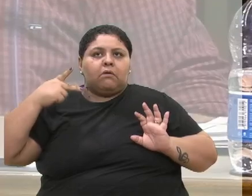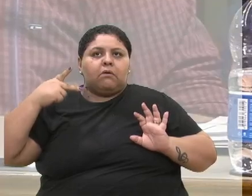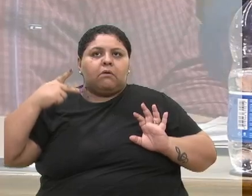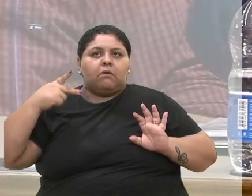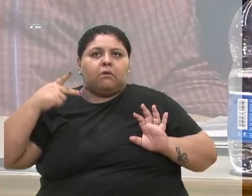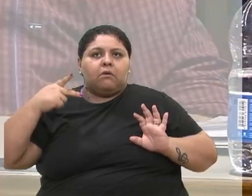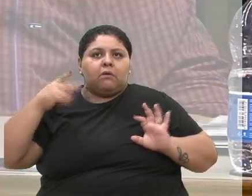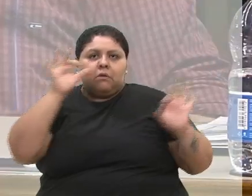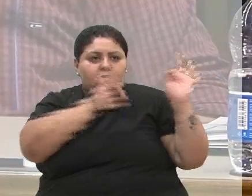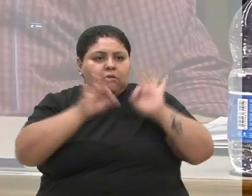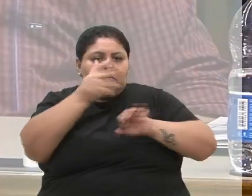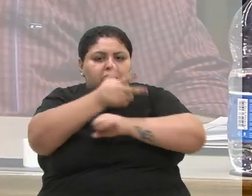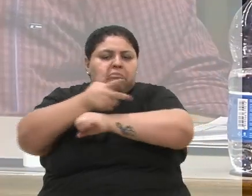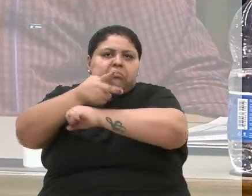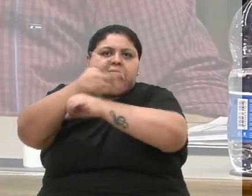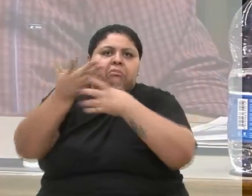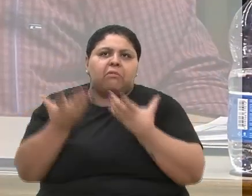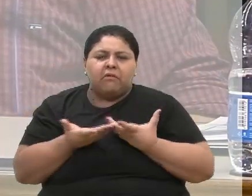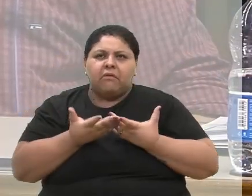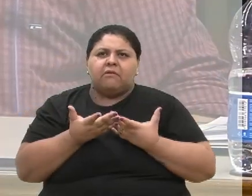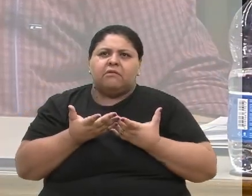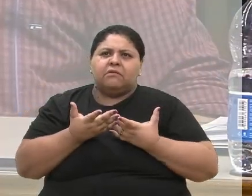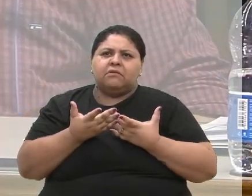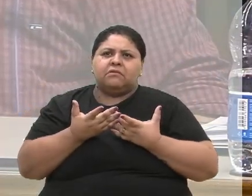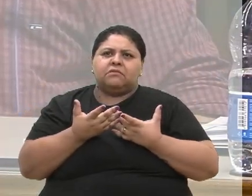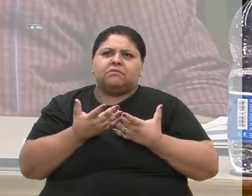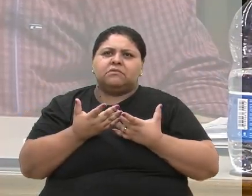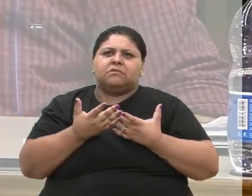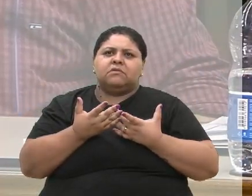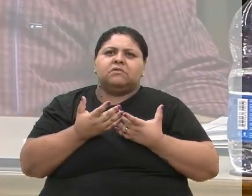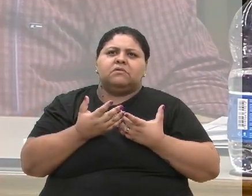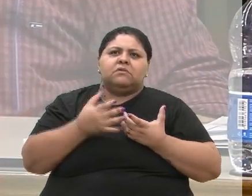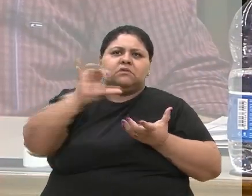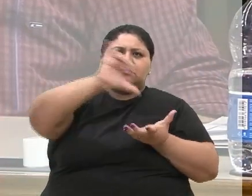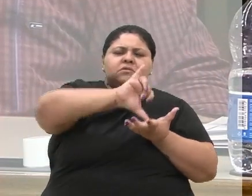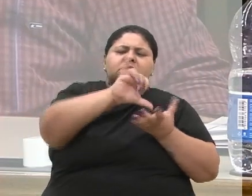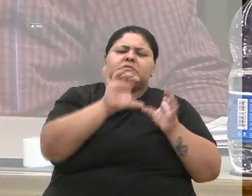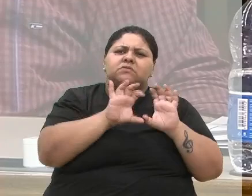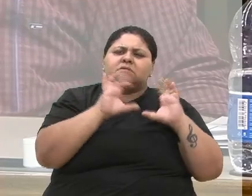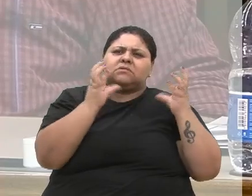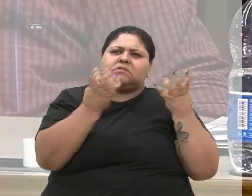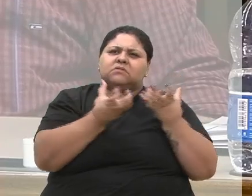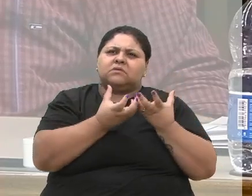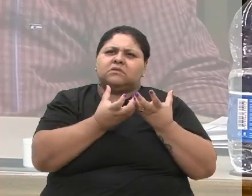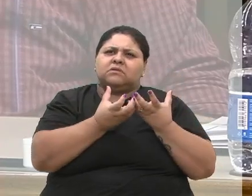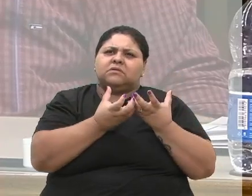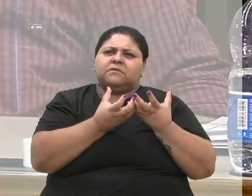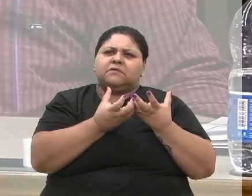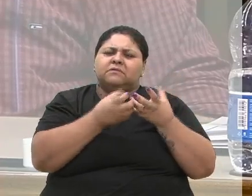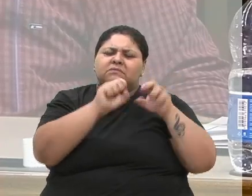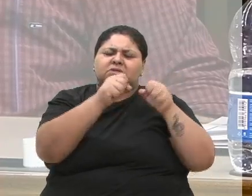tá? Lá o centro comunitário, aquele que o outro destruiu, como é que é o nome lá?